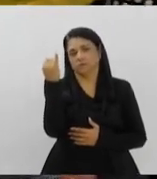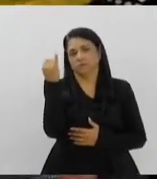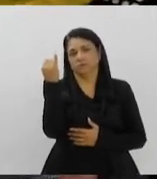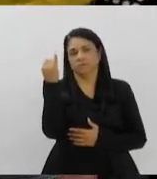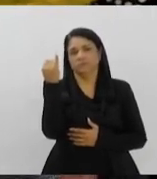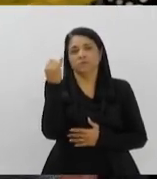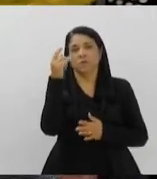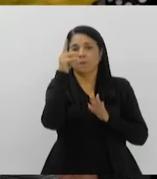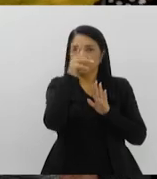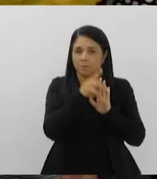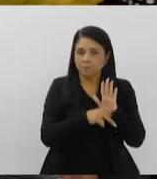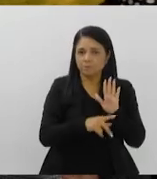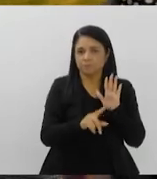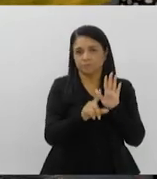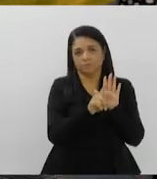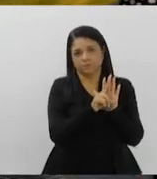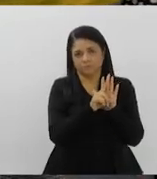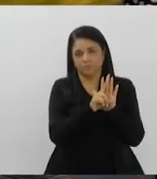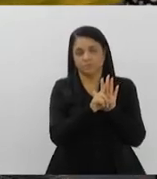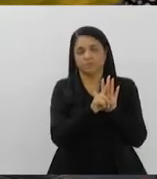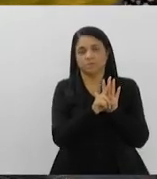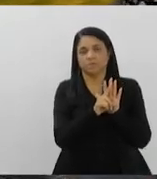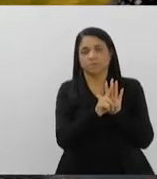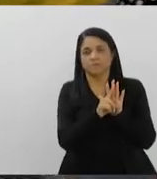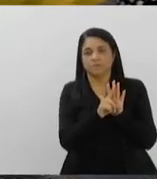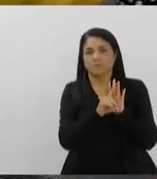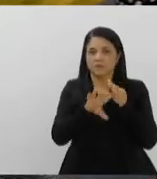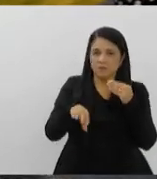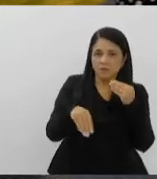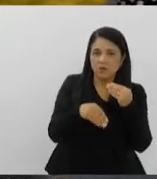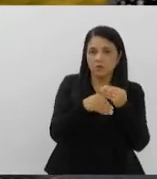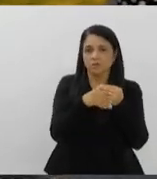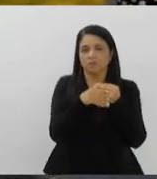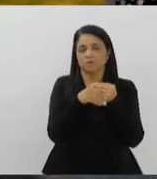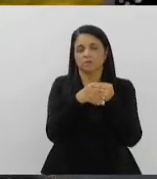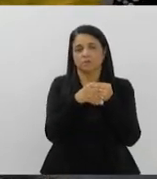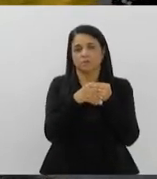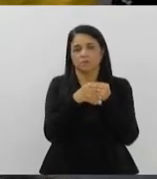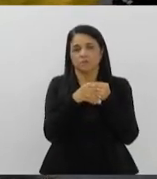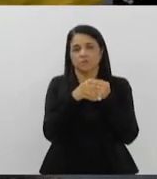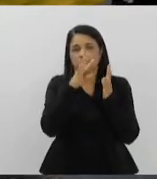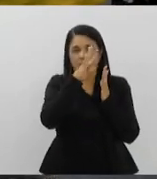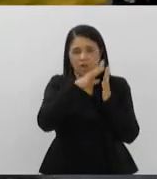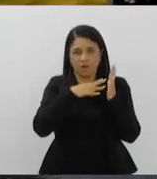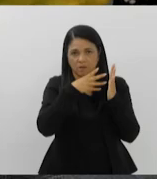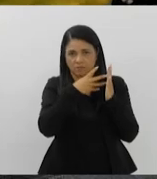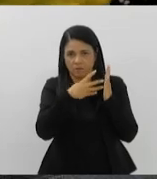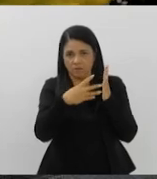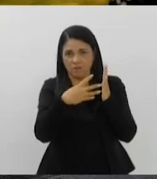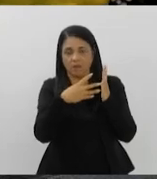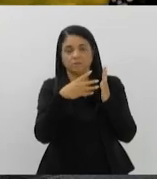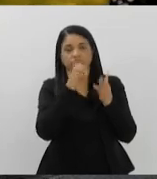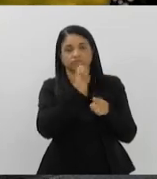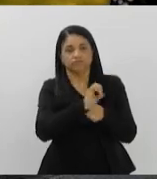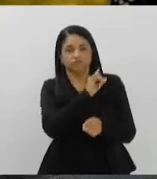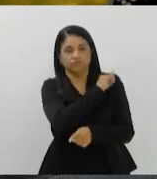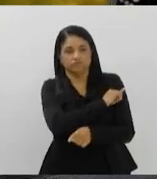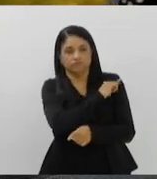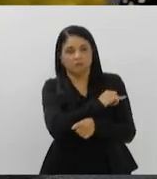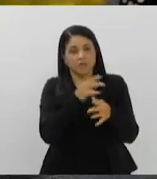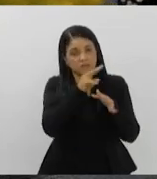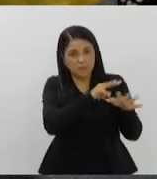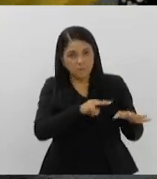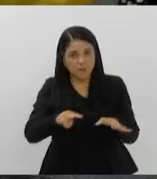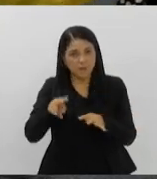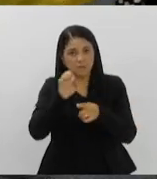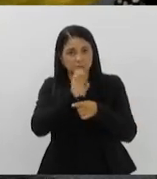esse PL, presidente, que inclui no calendário oficial do Estado do Rio de Janeiro a Semana